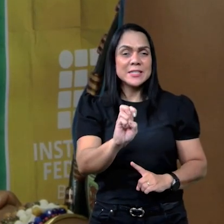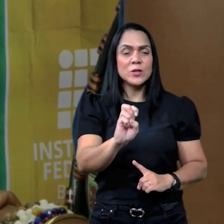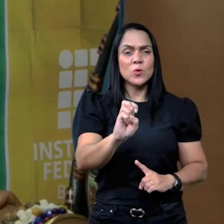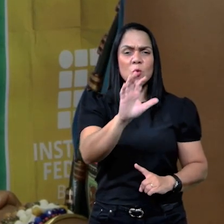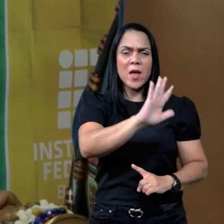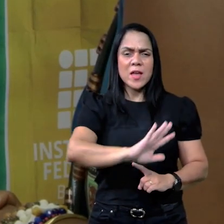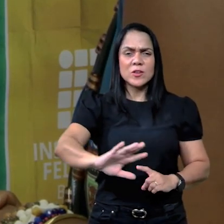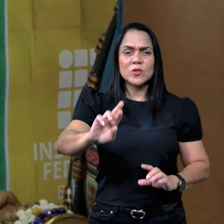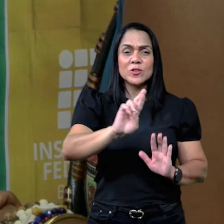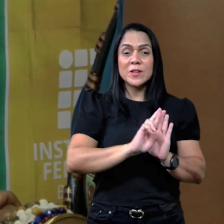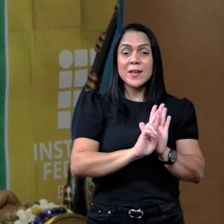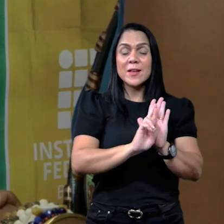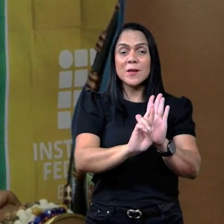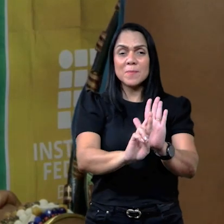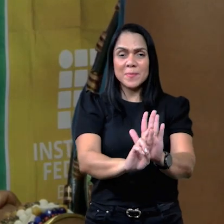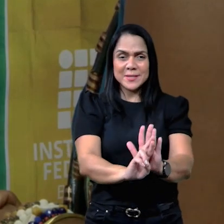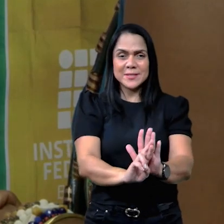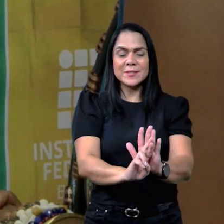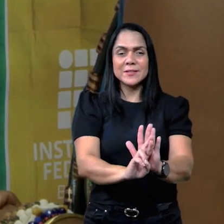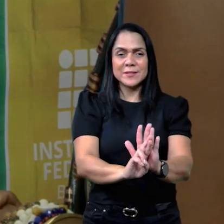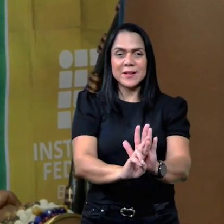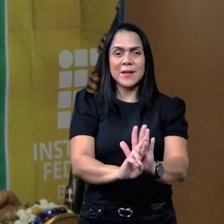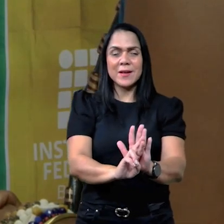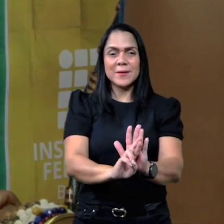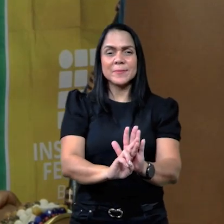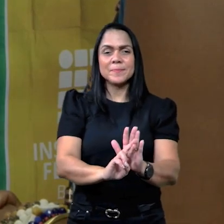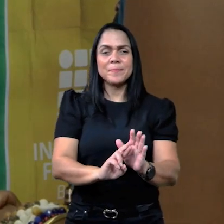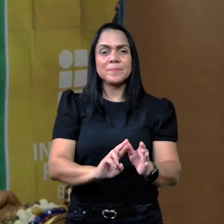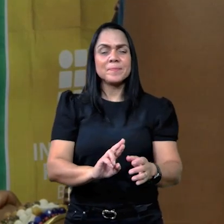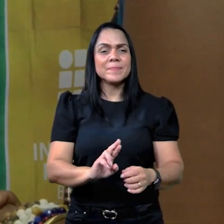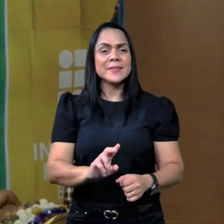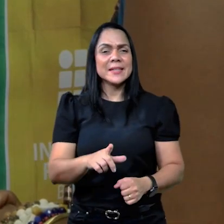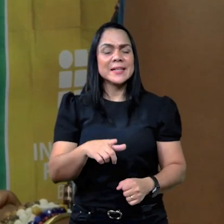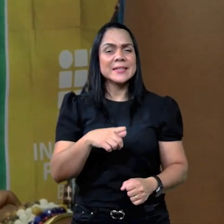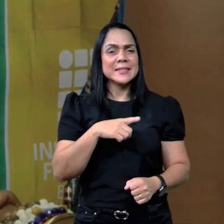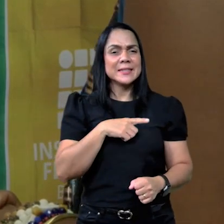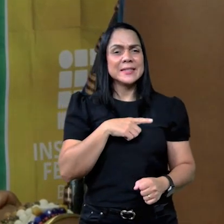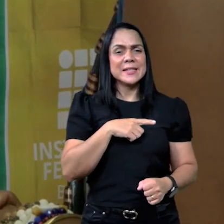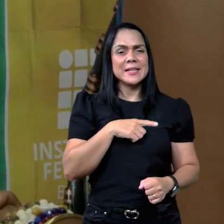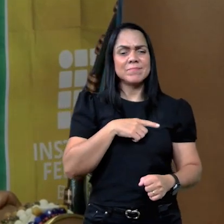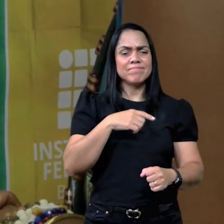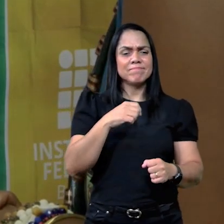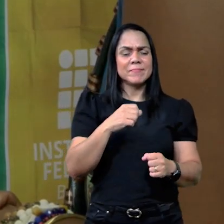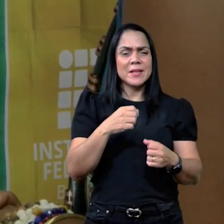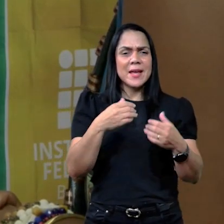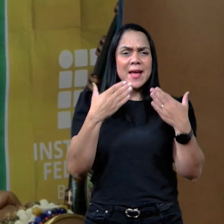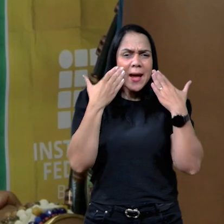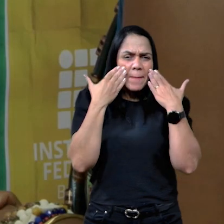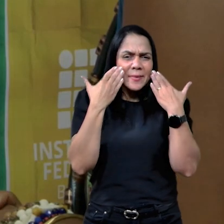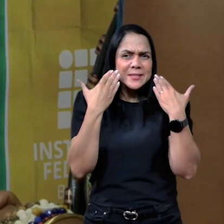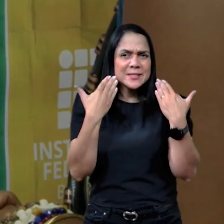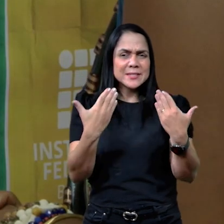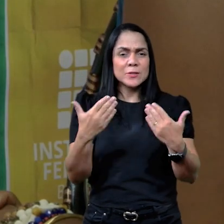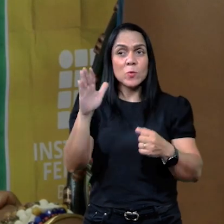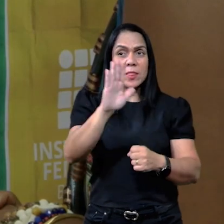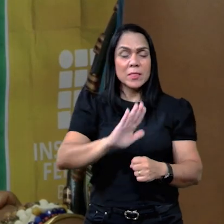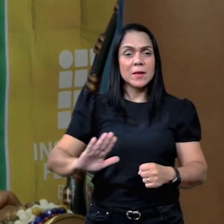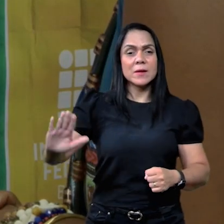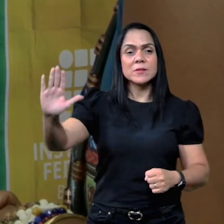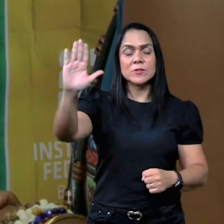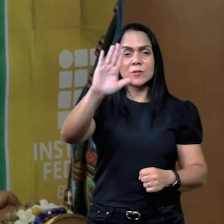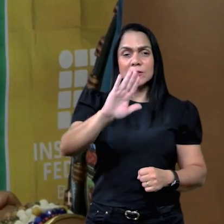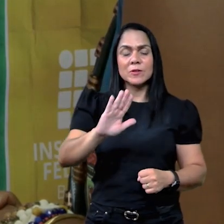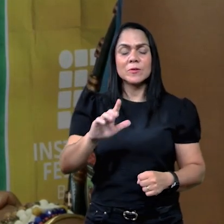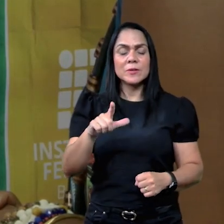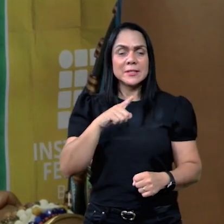e mais representação quilombola de notoriedade nacional. Então, o Comitê Gestor, nós lançamos